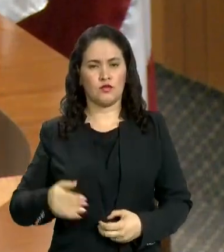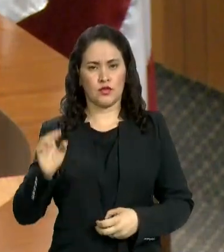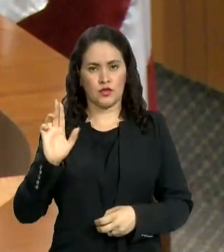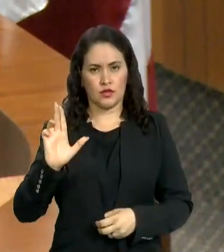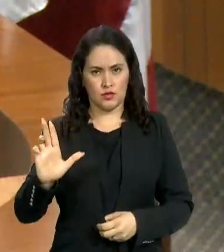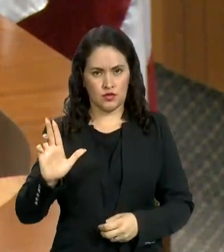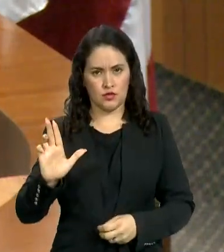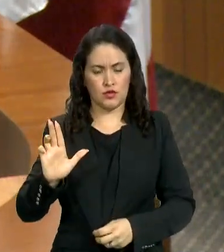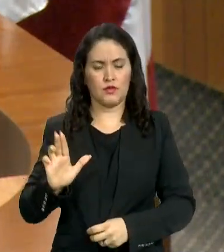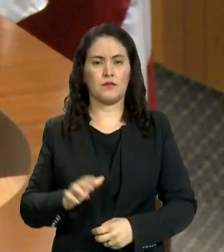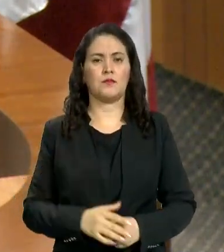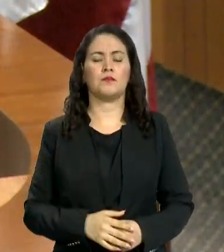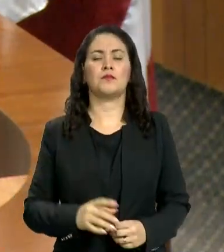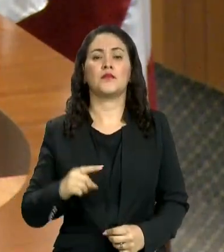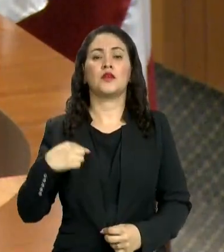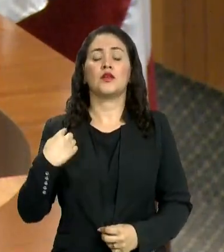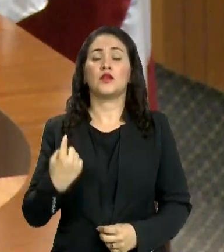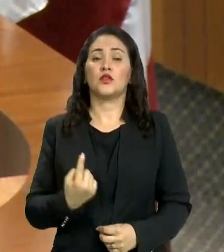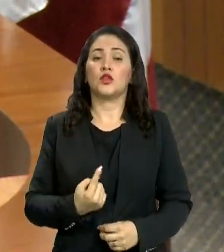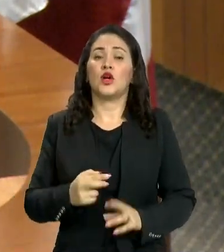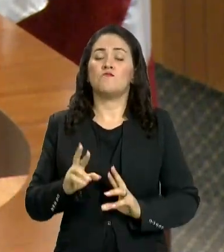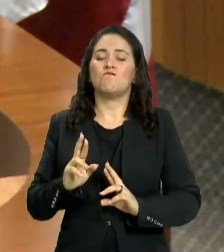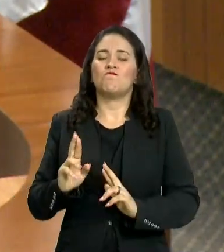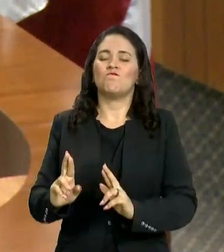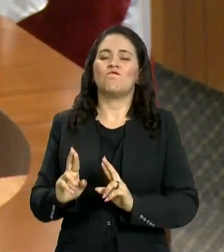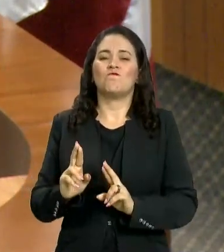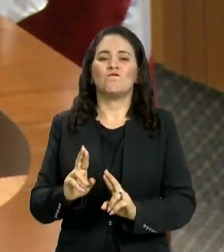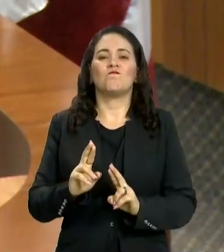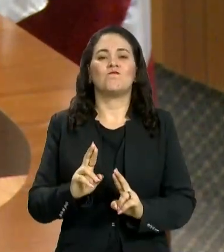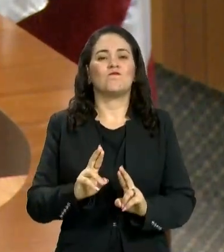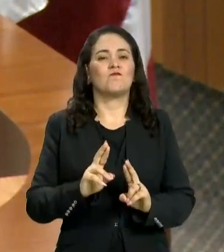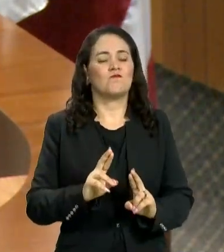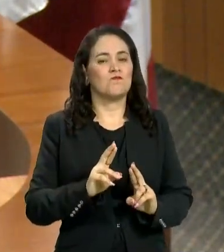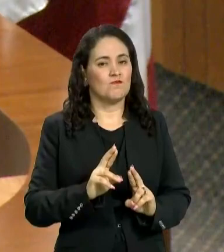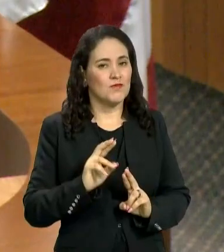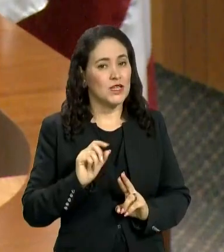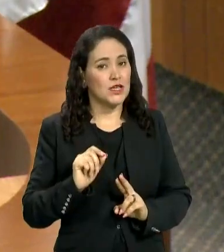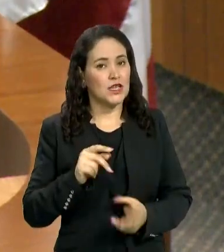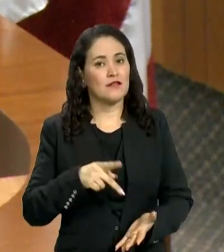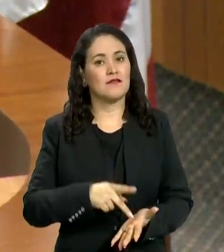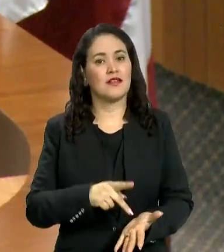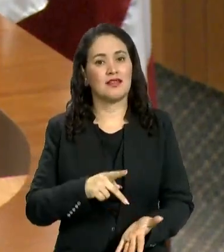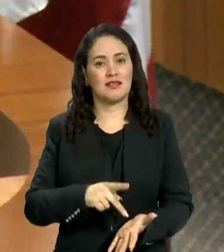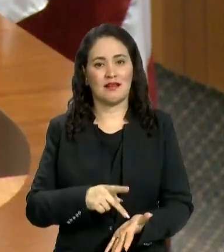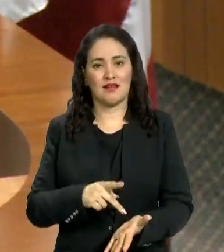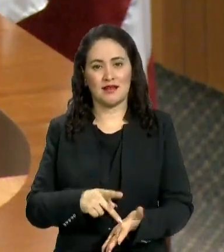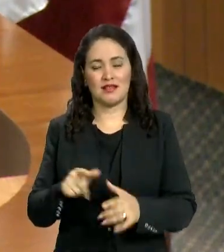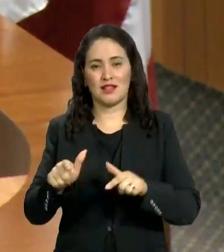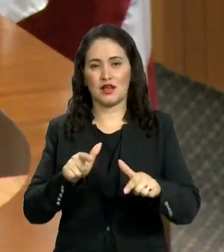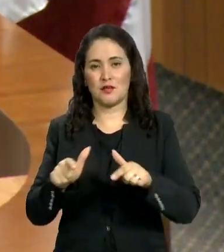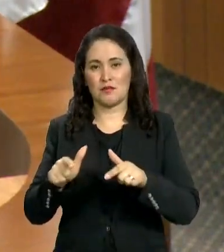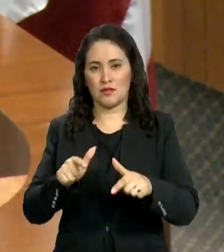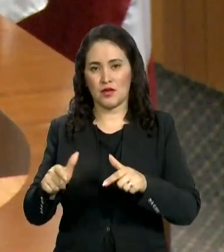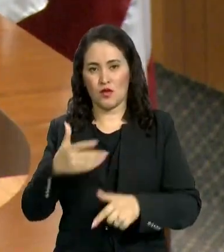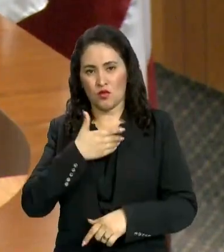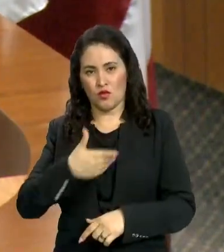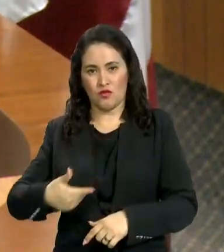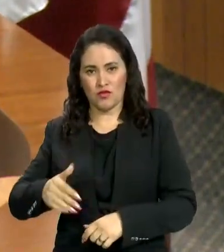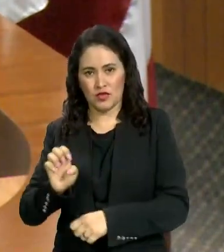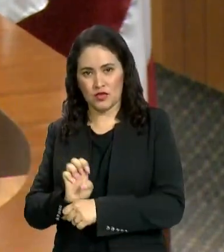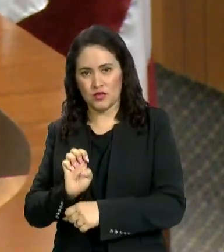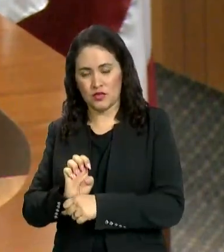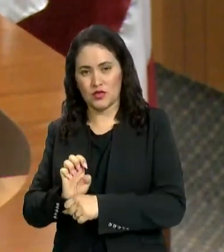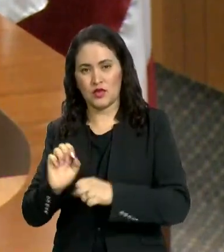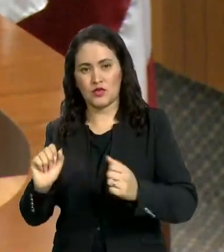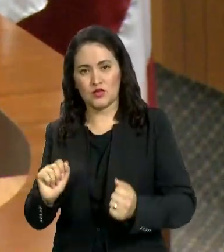que nós estamos muito esperançosos de que de fato né atuação conjunta do Governo do Estado através